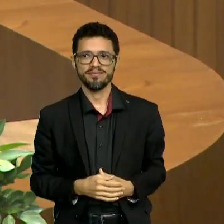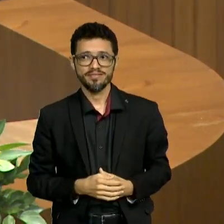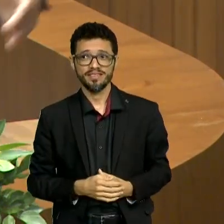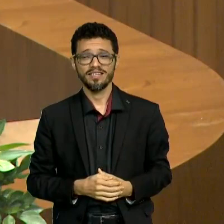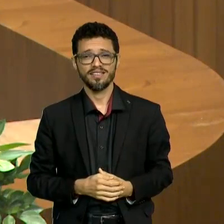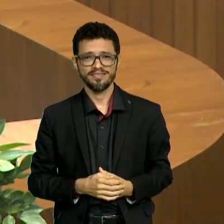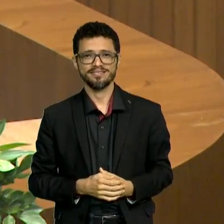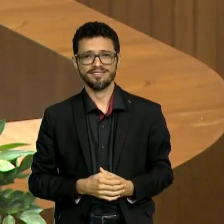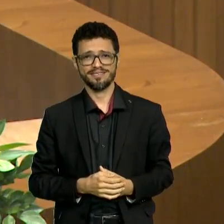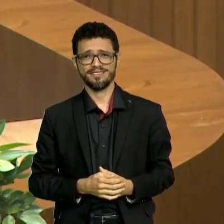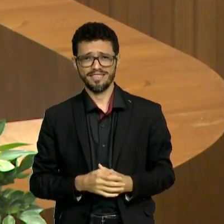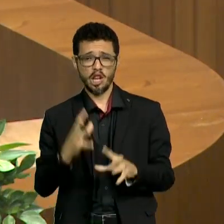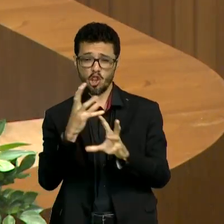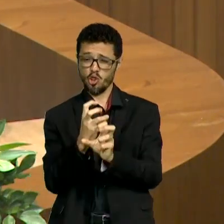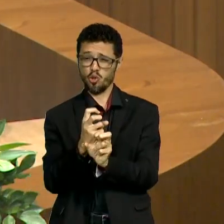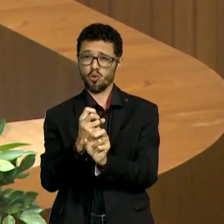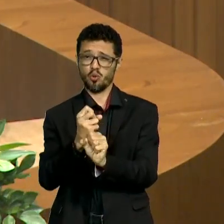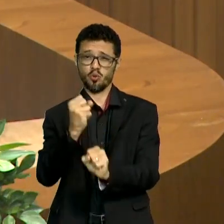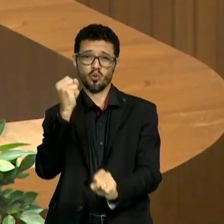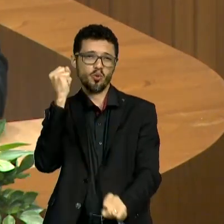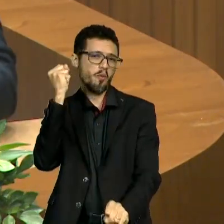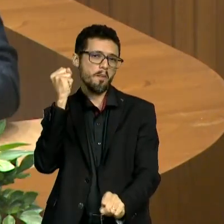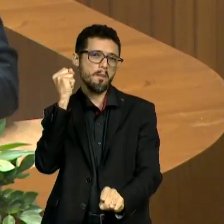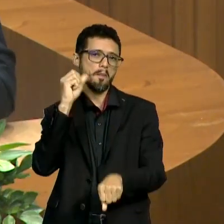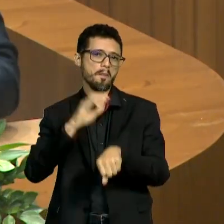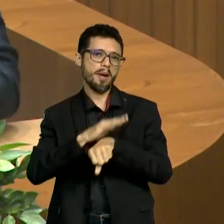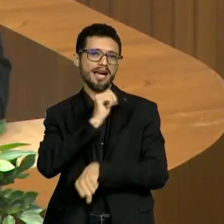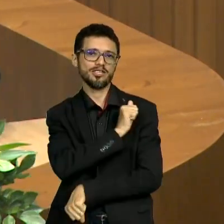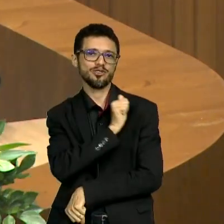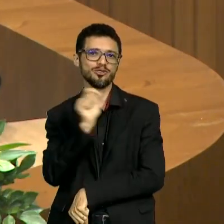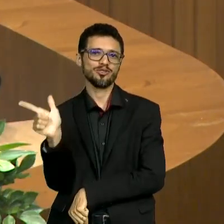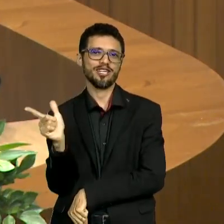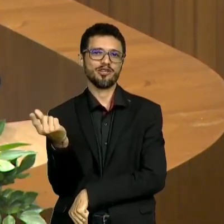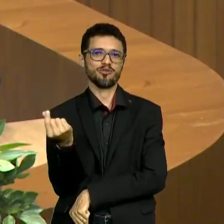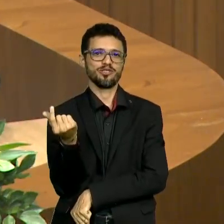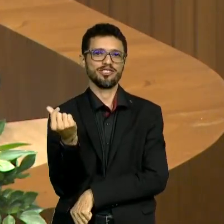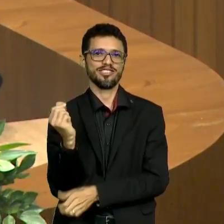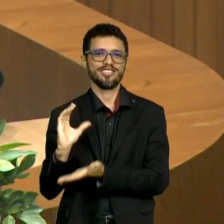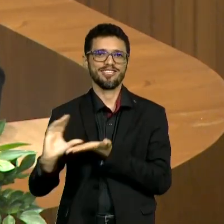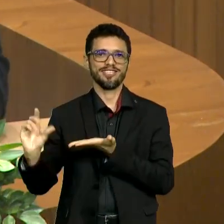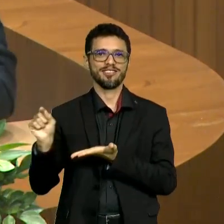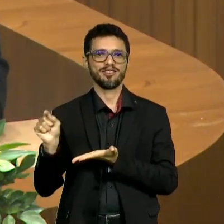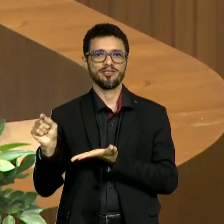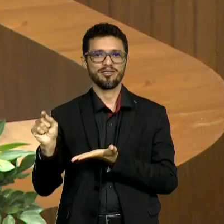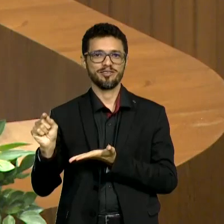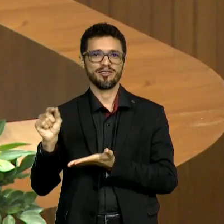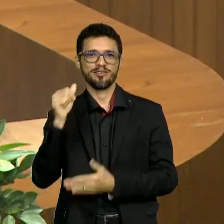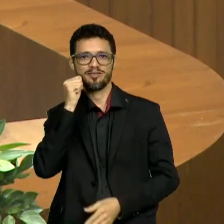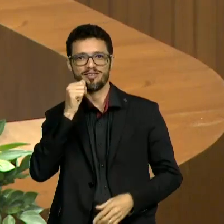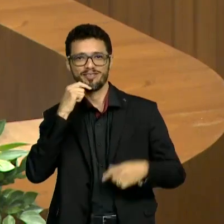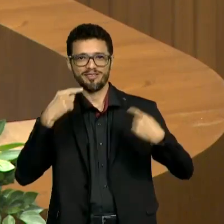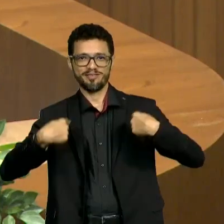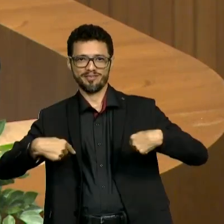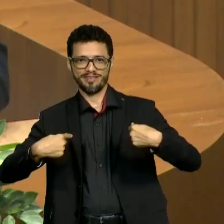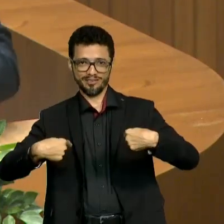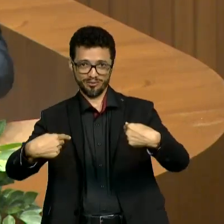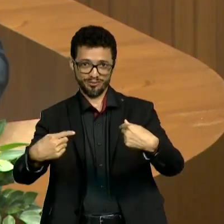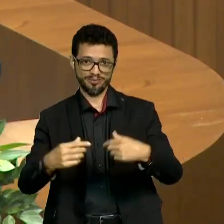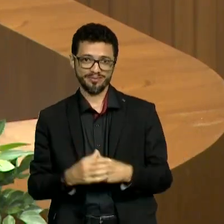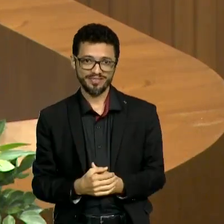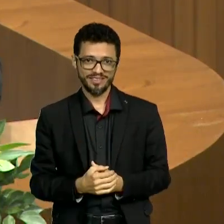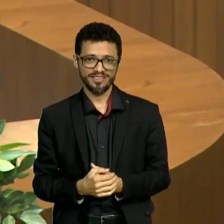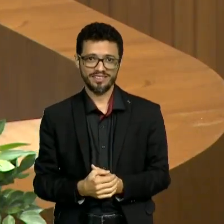Lucrou mais do que o cachê da própria Madonna. É algo absurdo, eu não poderia deixar aqui de repudiar um